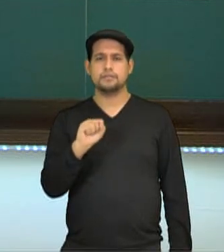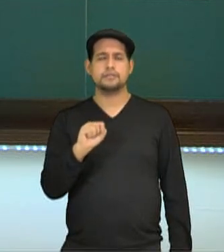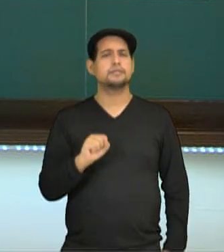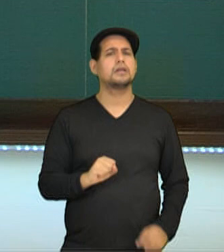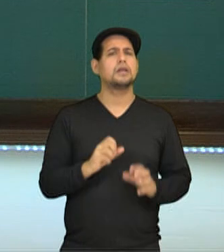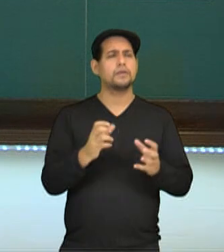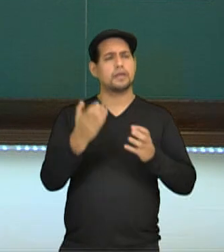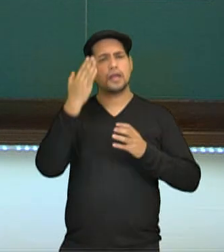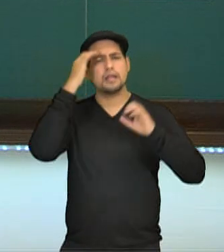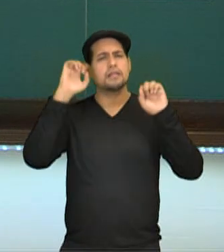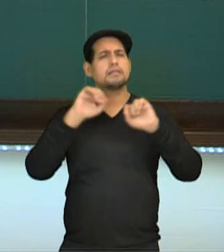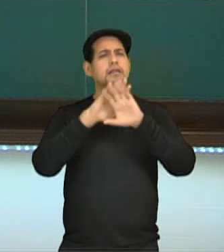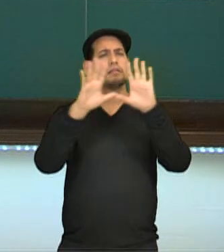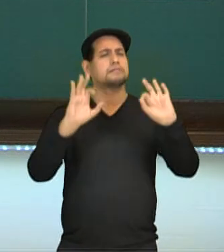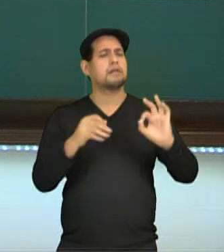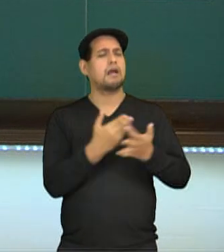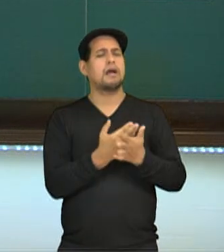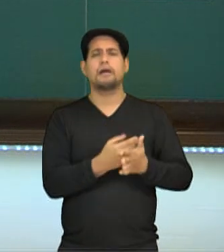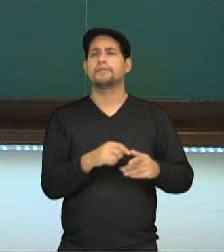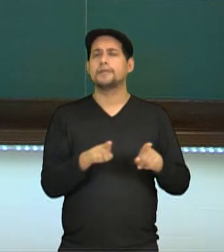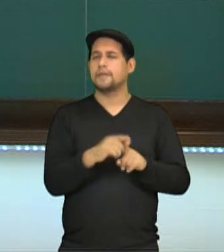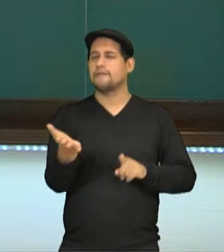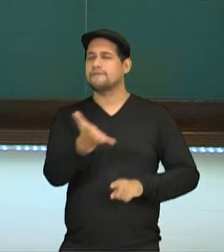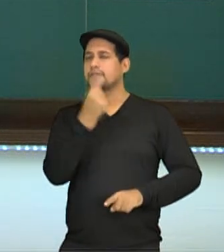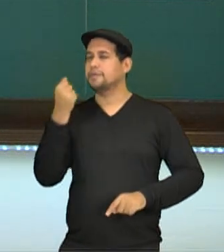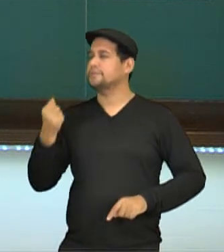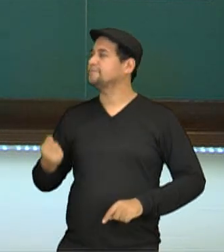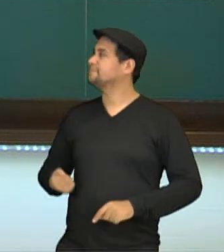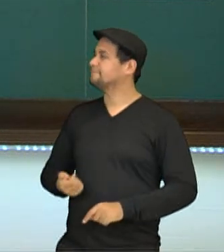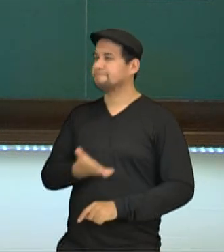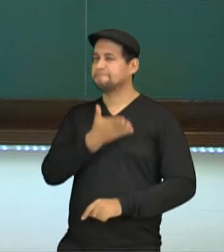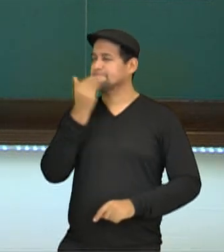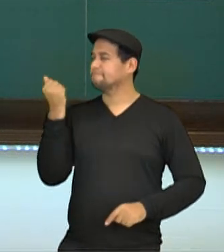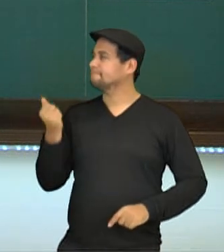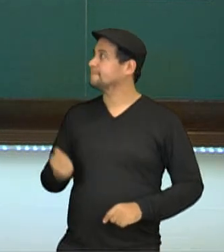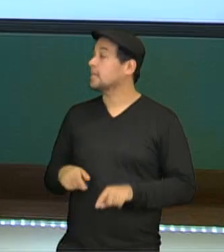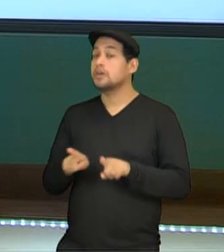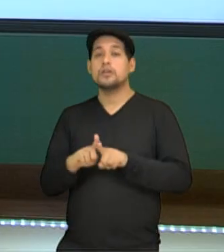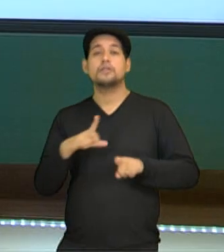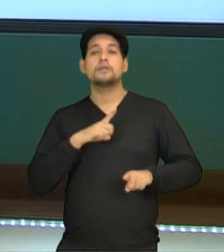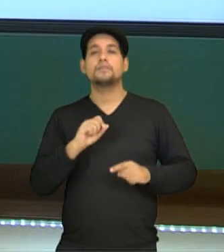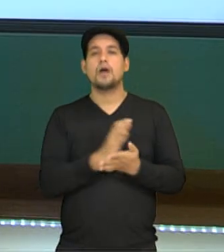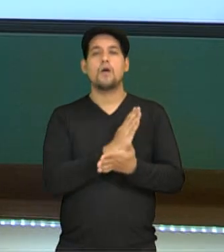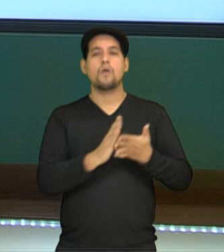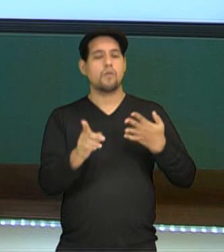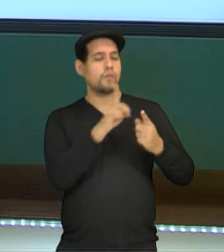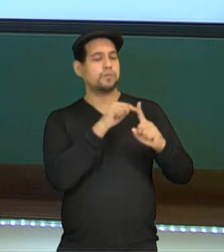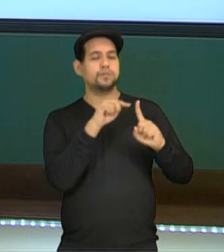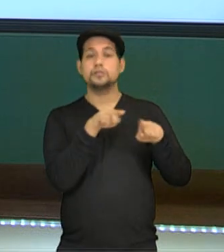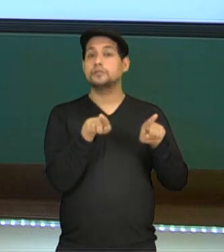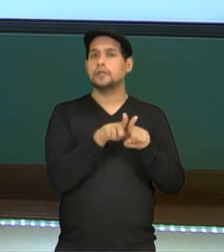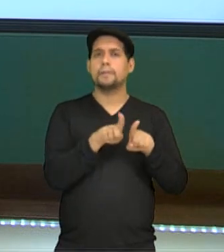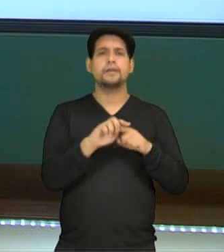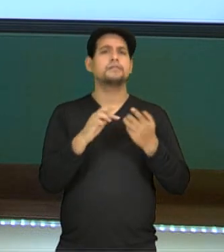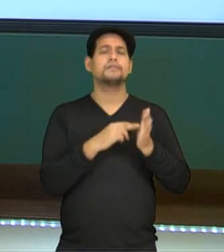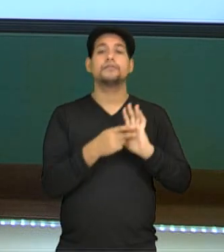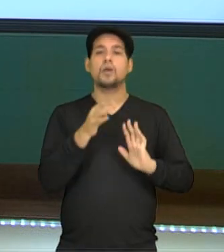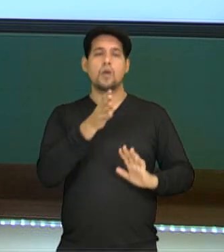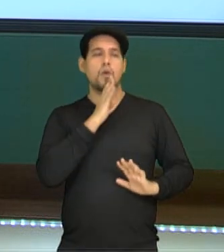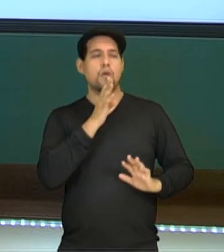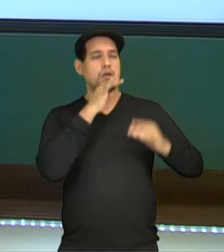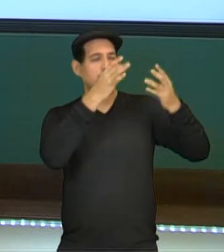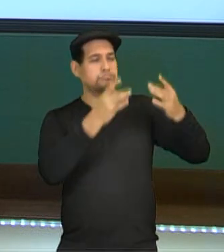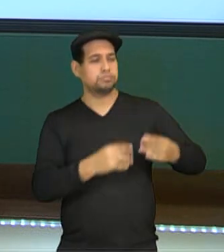quero entender bastante desta aula. Venha comigo, venha comigo. Nós temos alguns objetivos. Conhecer a